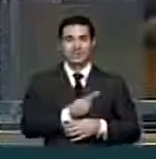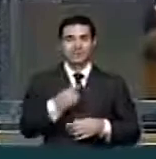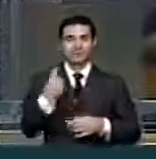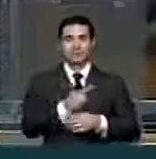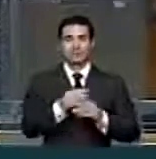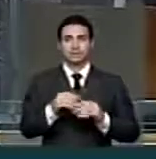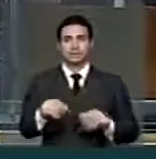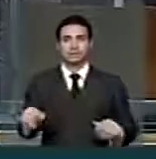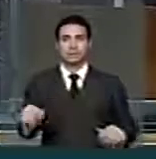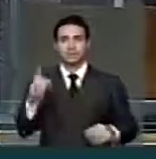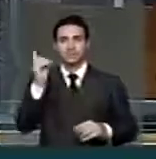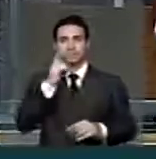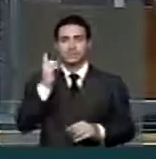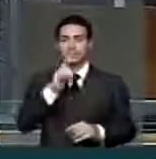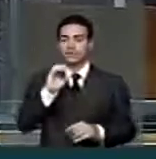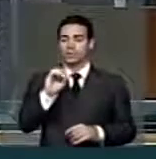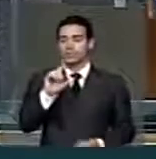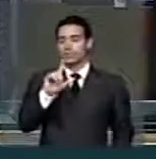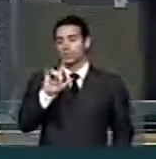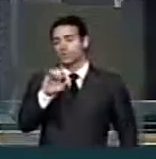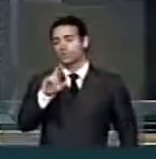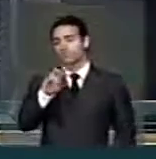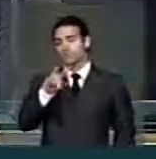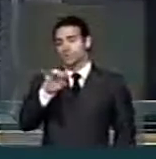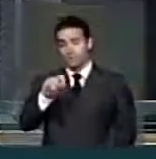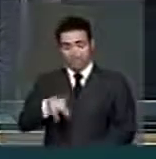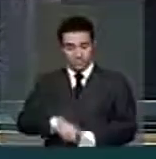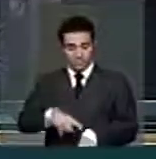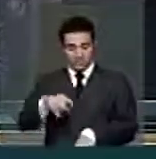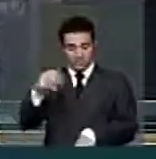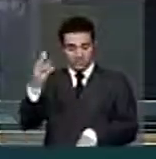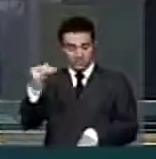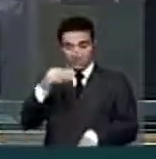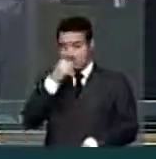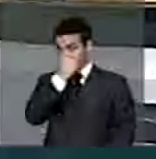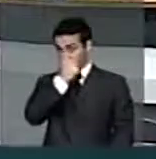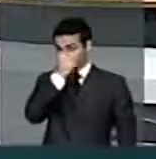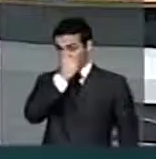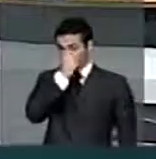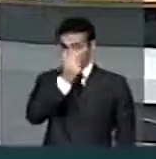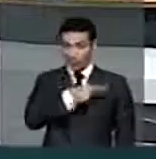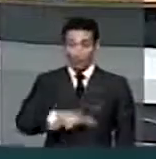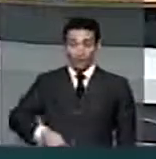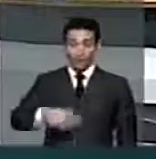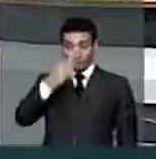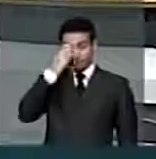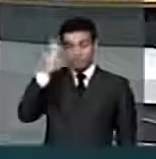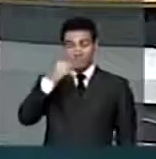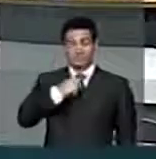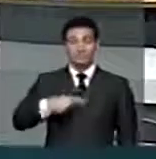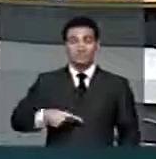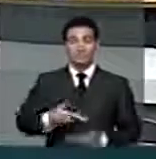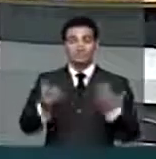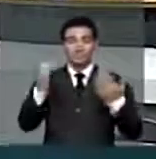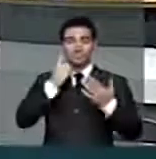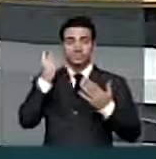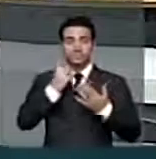Deputado Haro de Oliveira, Vossa Excelência dispõe de 3 minutos. Obrigado, presidente, colegas